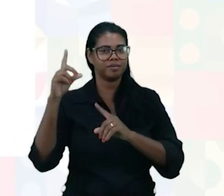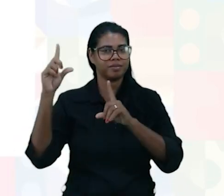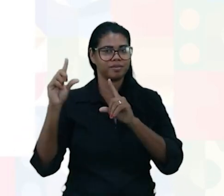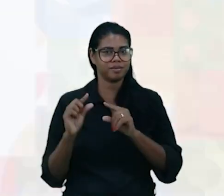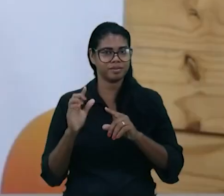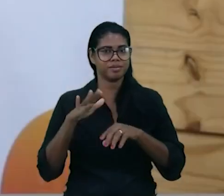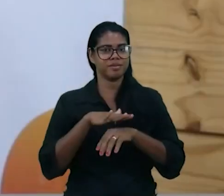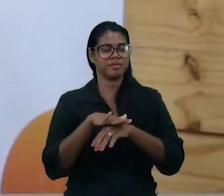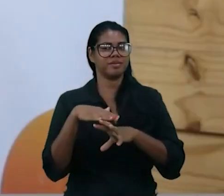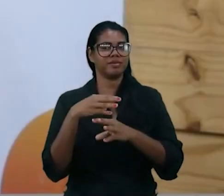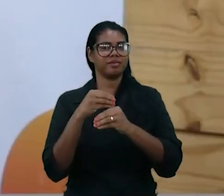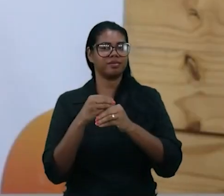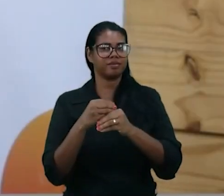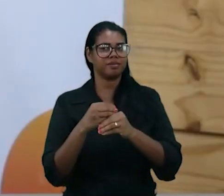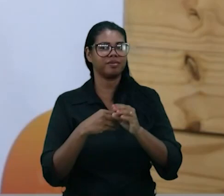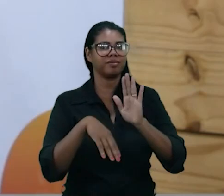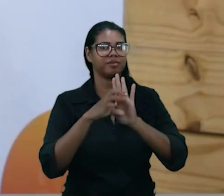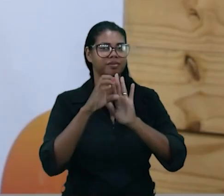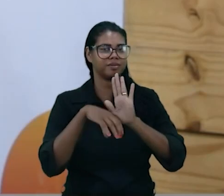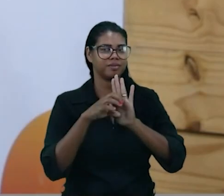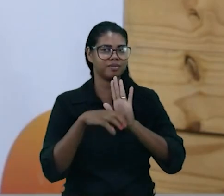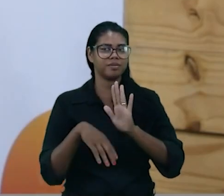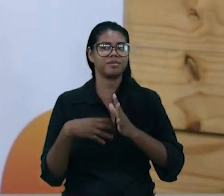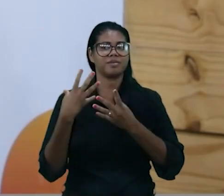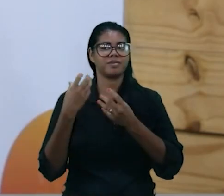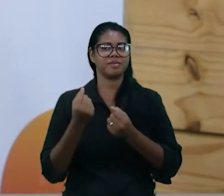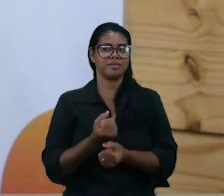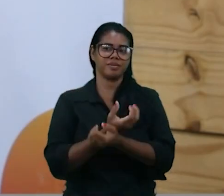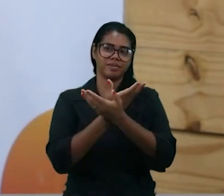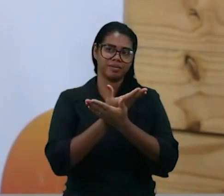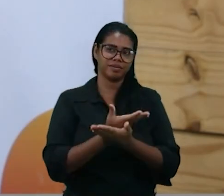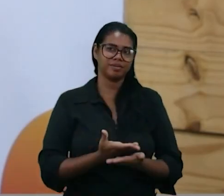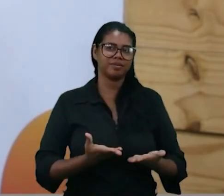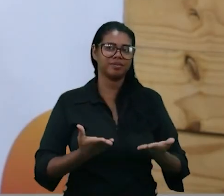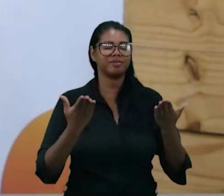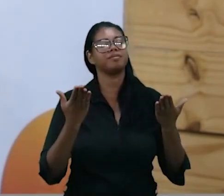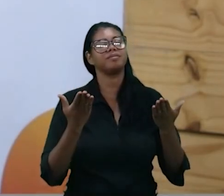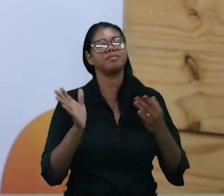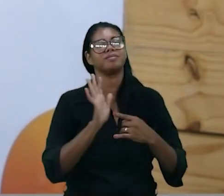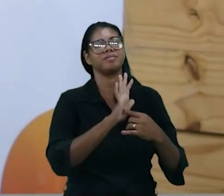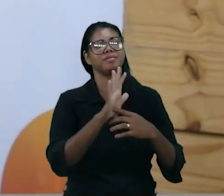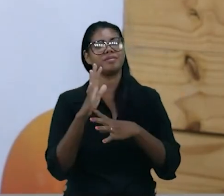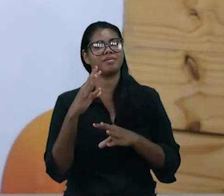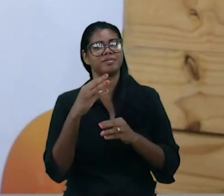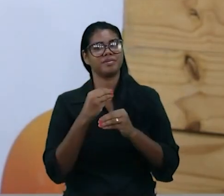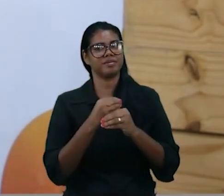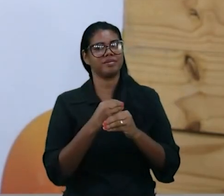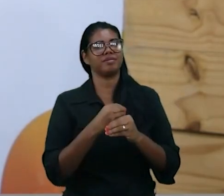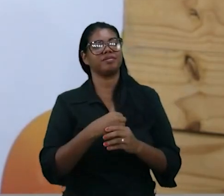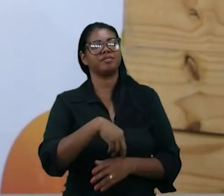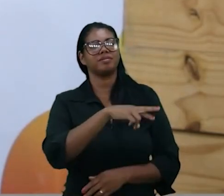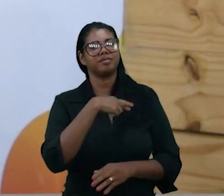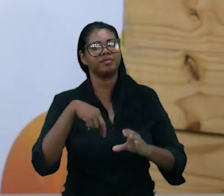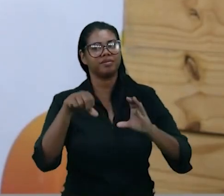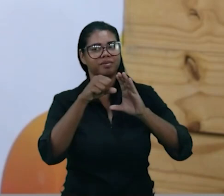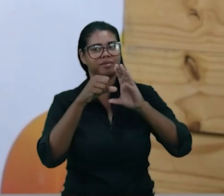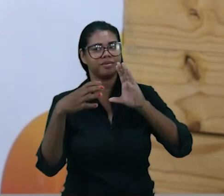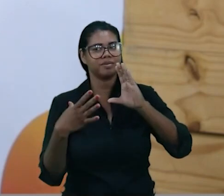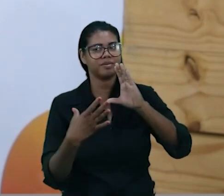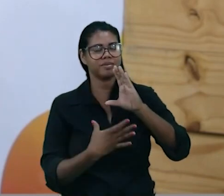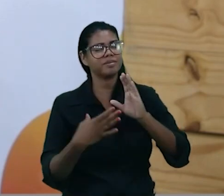conversa, mas fica aí gravadinho para você que notação e hierarquia são principais características de a